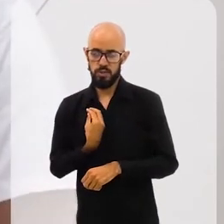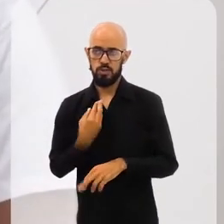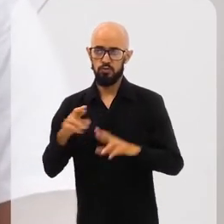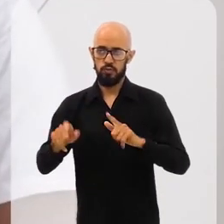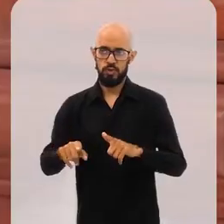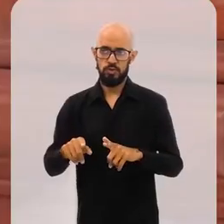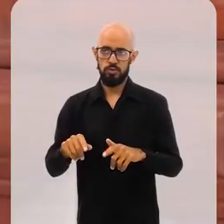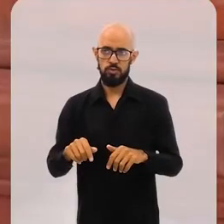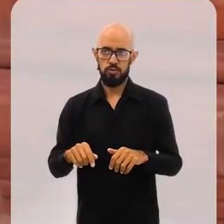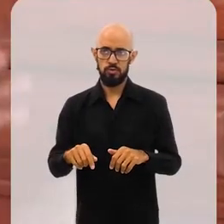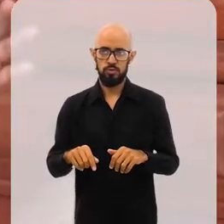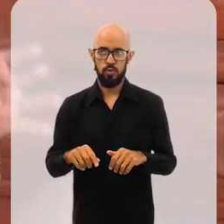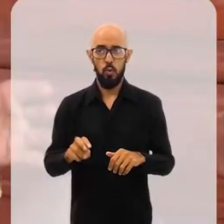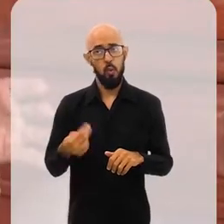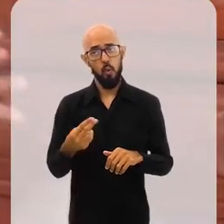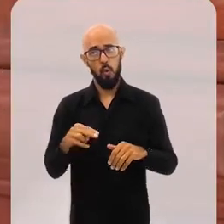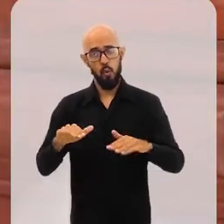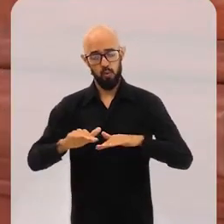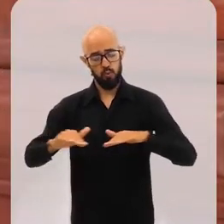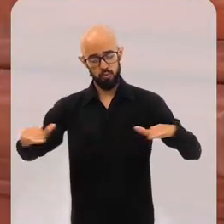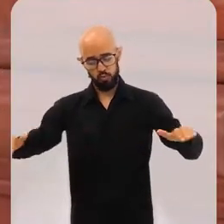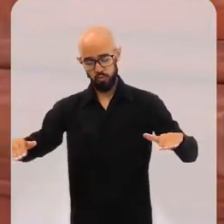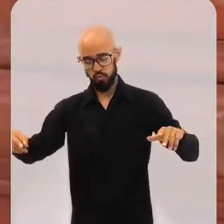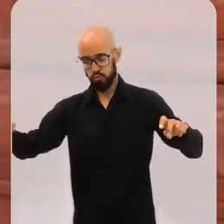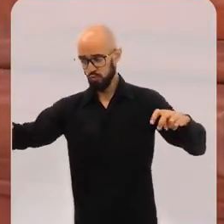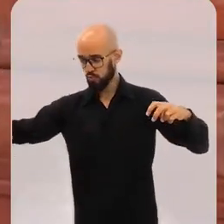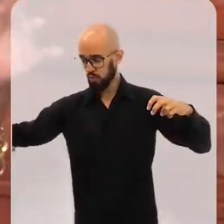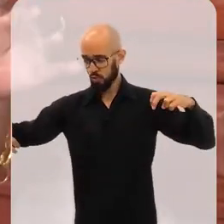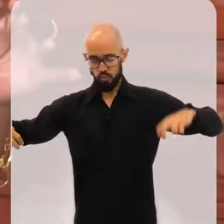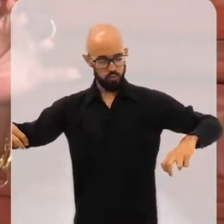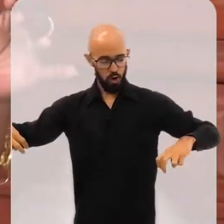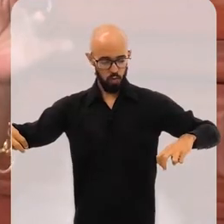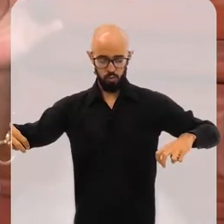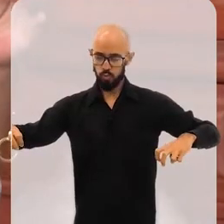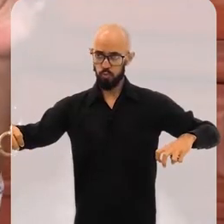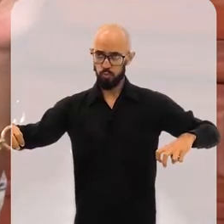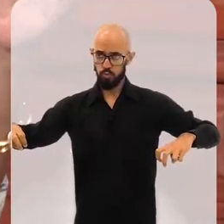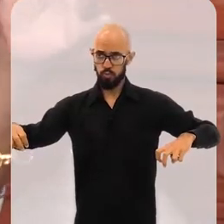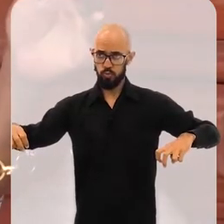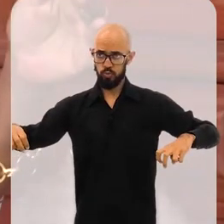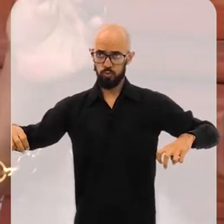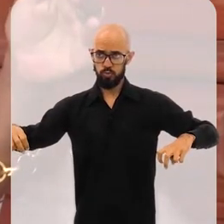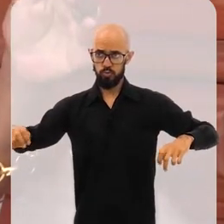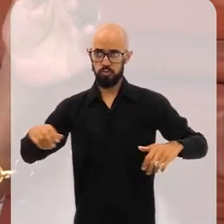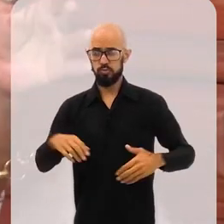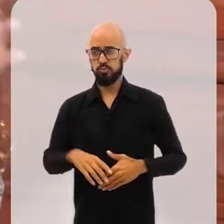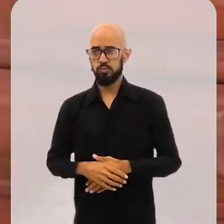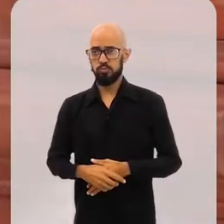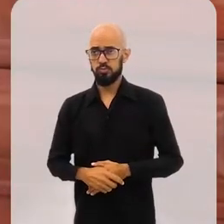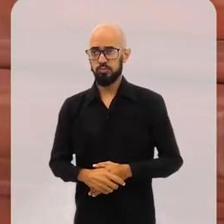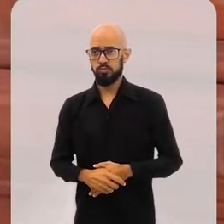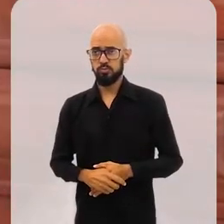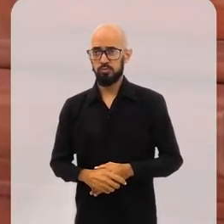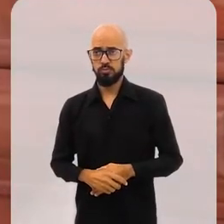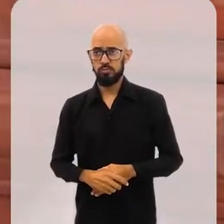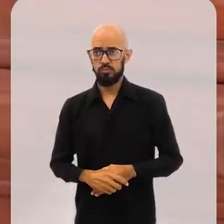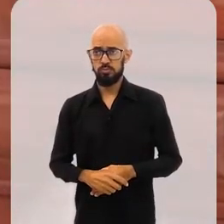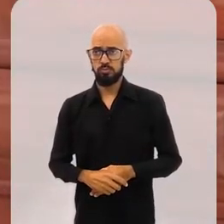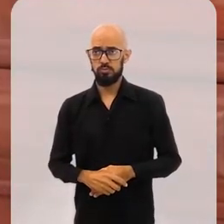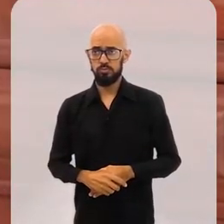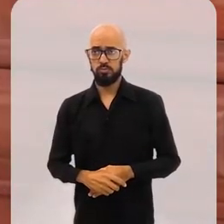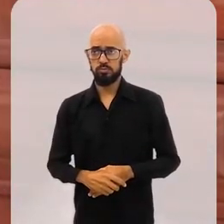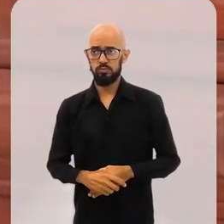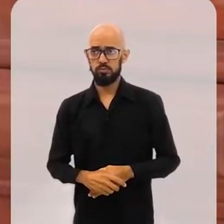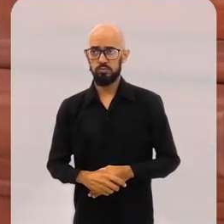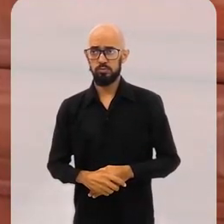ótica. Então, os dois estariam no chão, tanto o Babalaô quanto